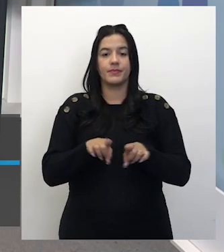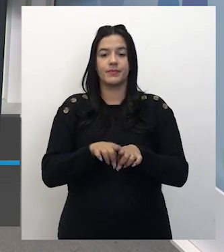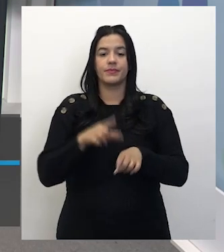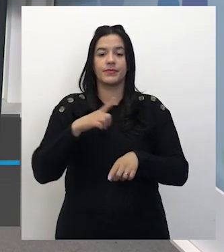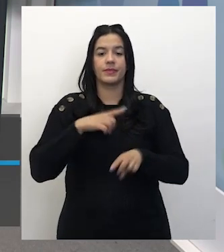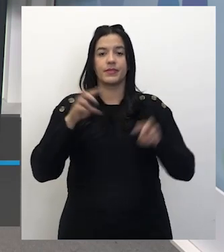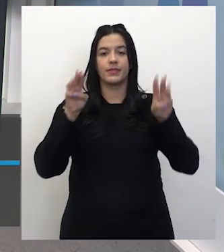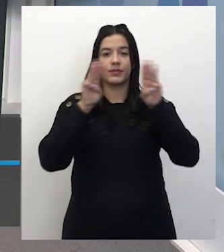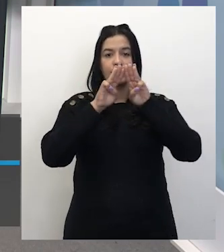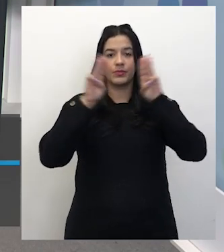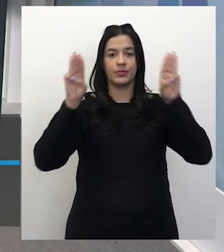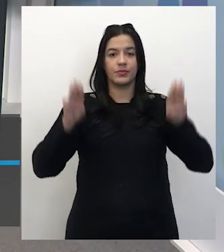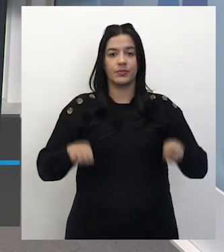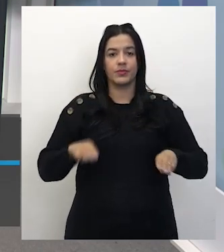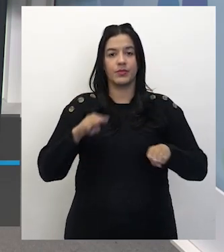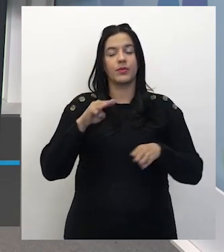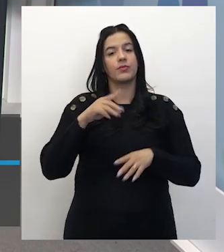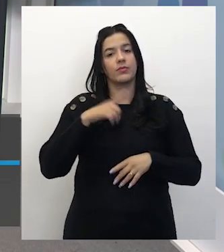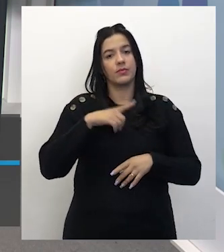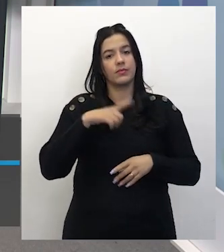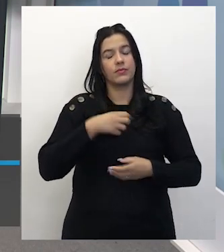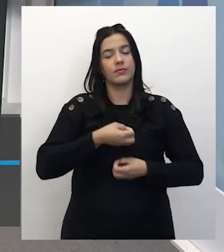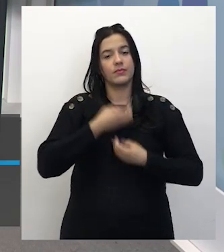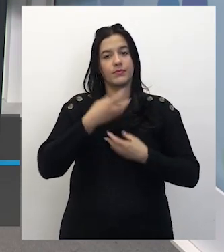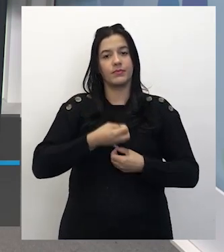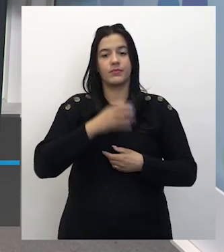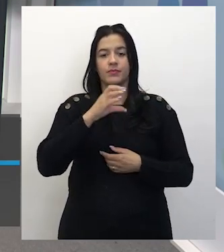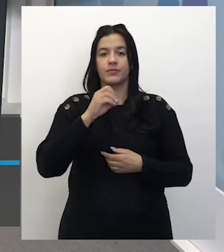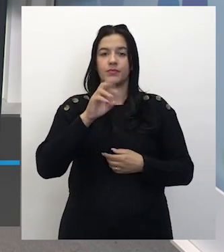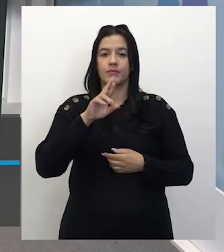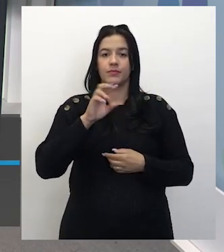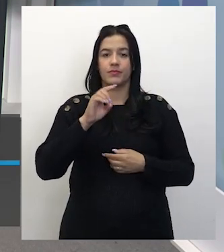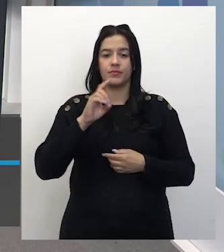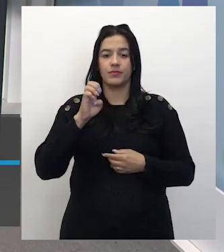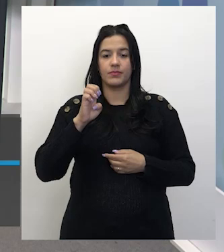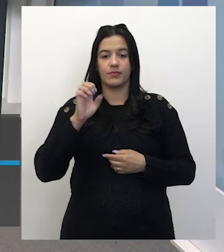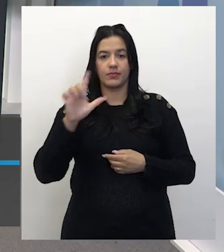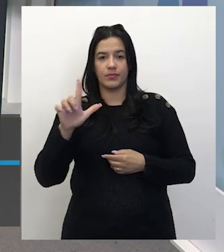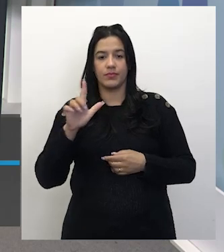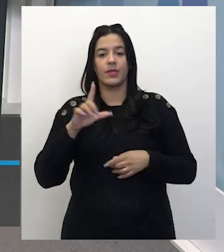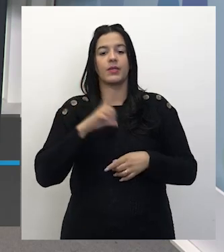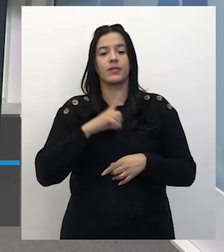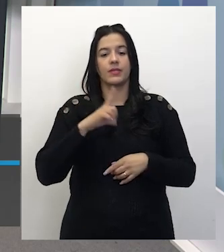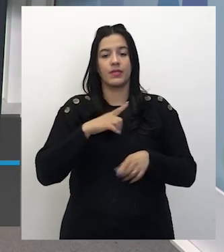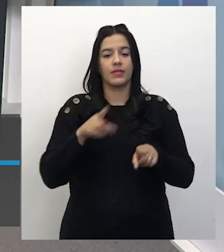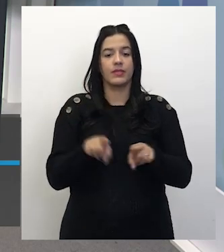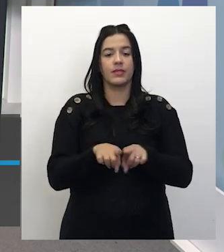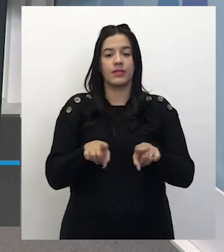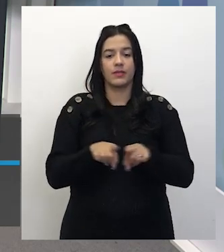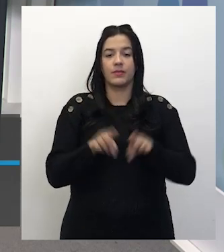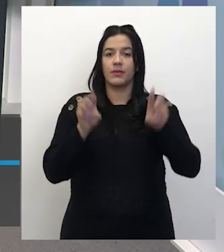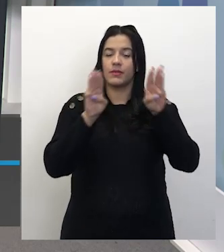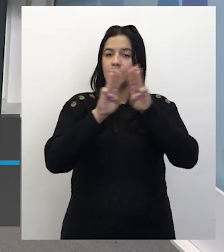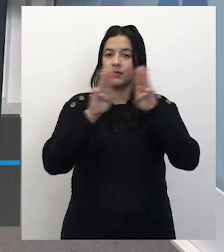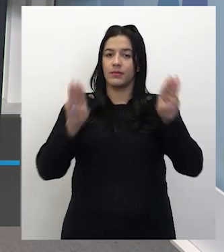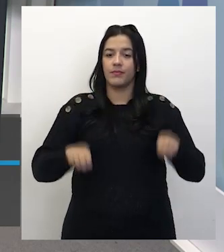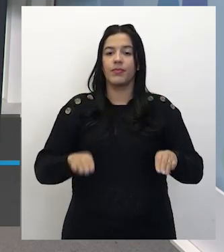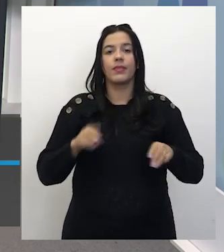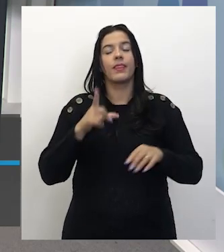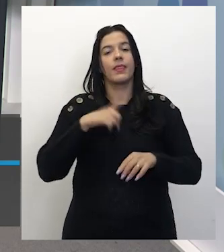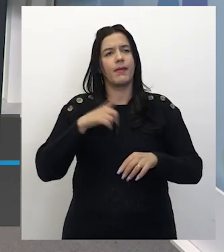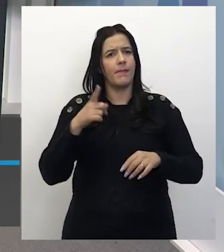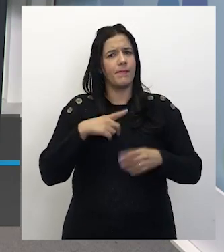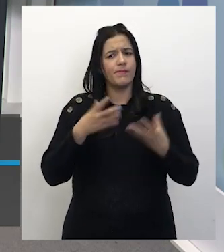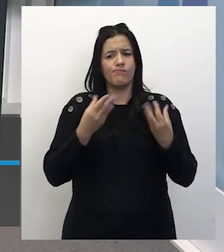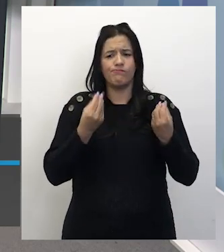Museu do Cordel. Vocês podem depois jogar na internet também, que eu nem sabia da existência desse museu. É muito rico, dá